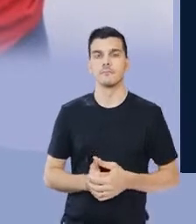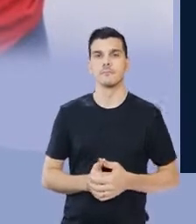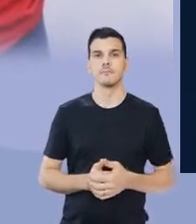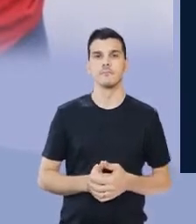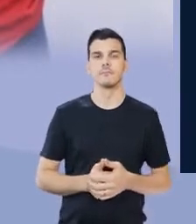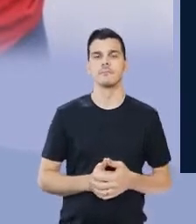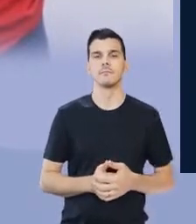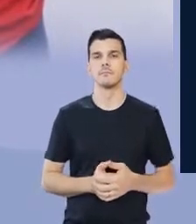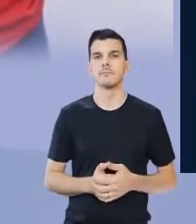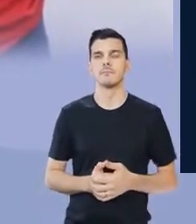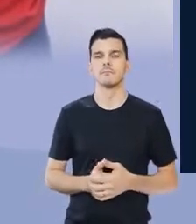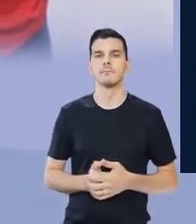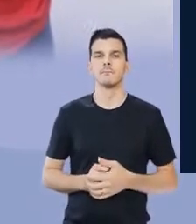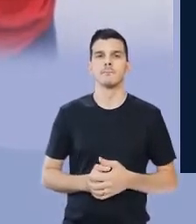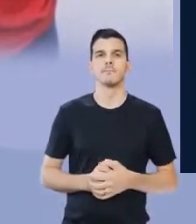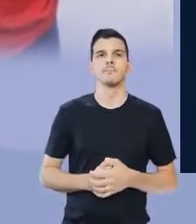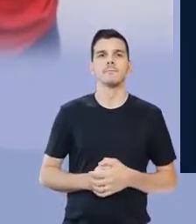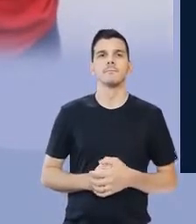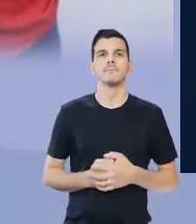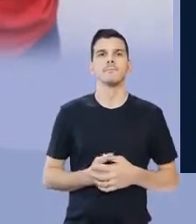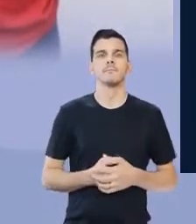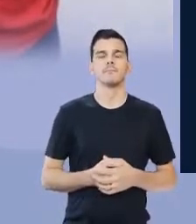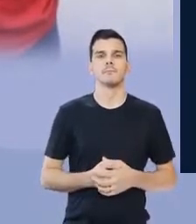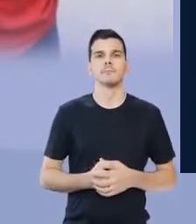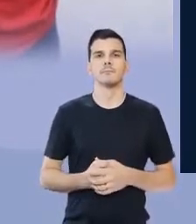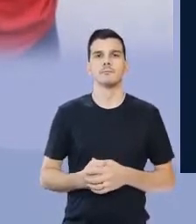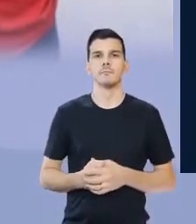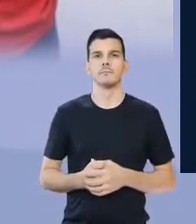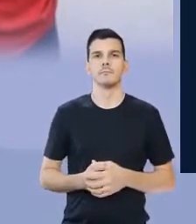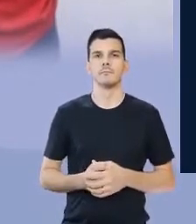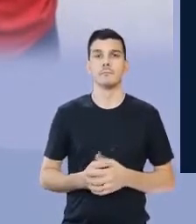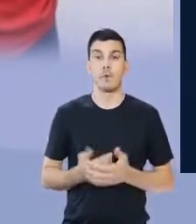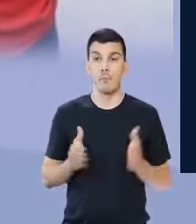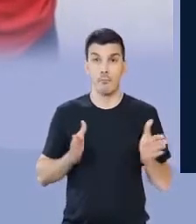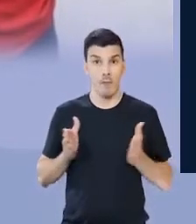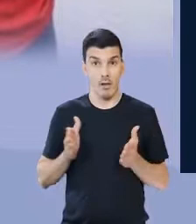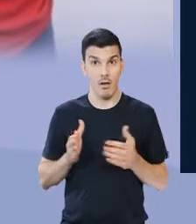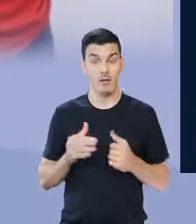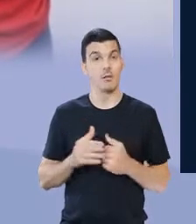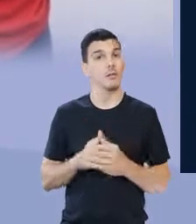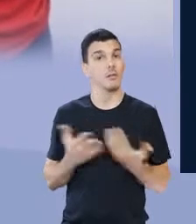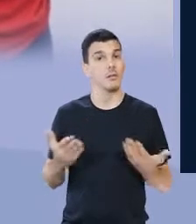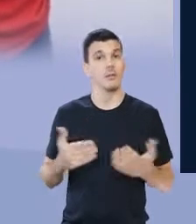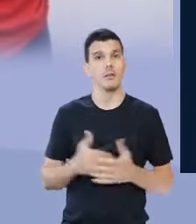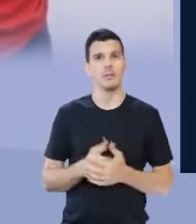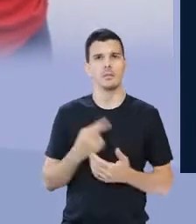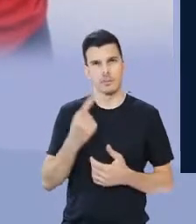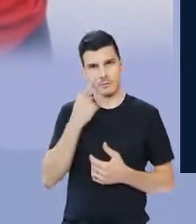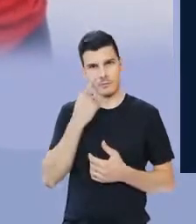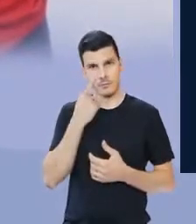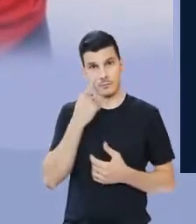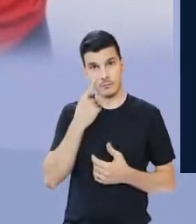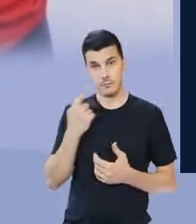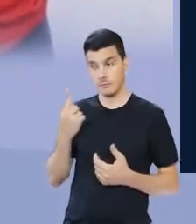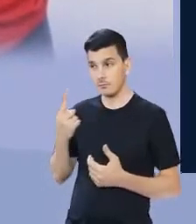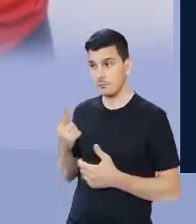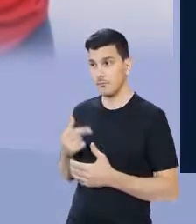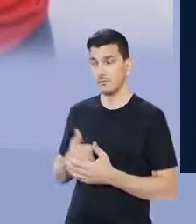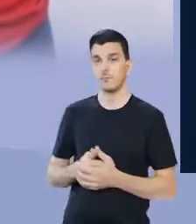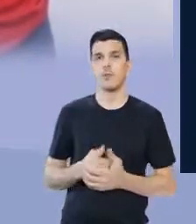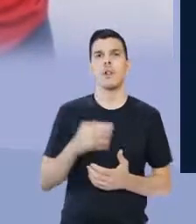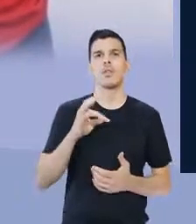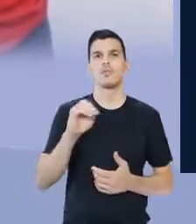and all the pie. Tá. Que tempo verbal essa frase está? A gente já viu que tem o were, que é o verbo to be